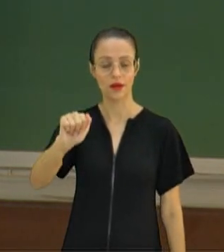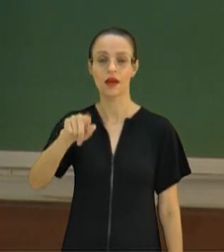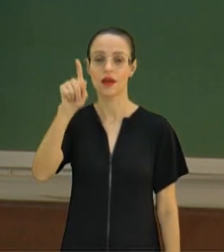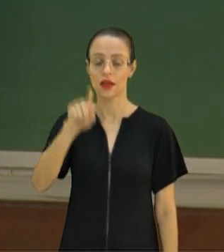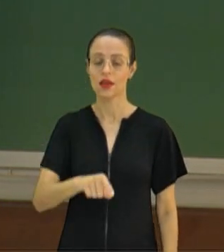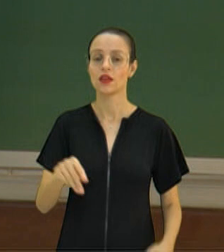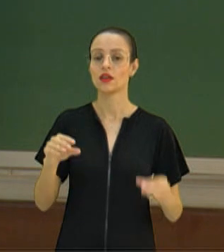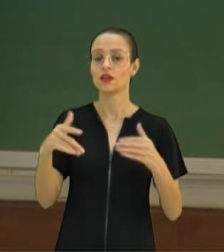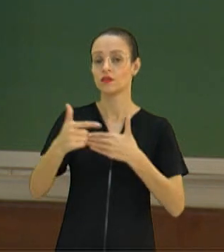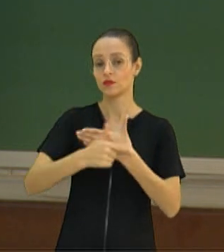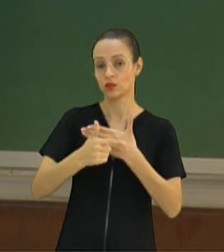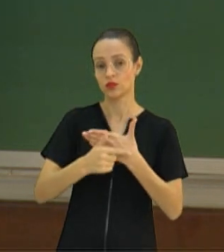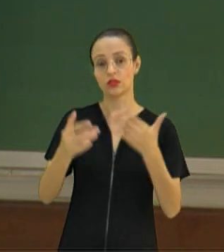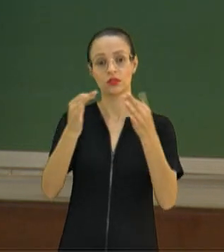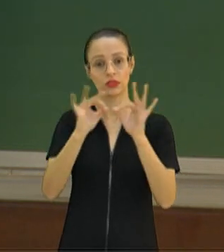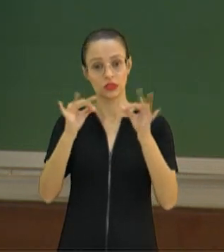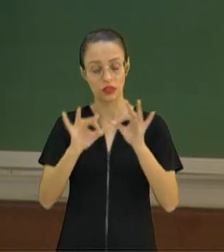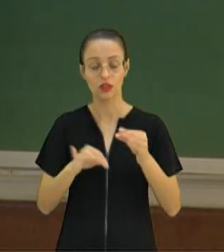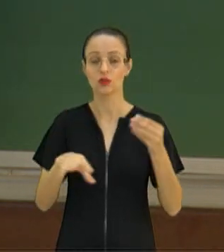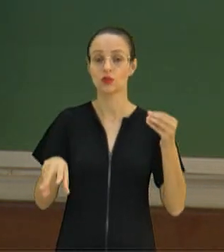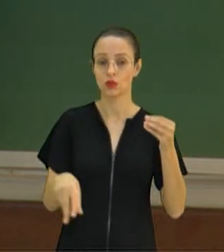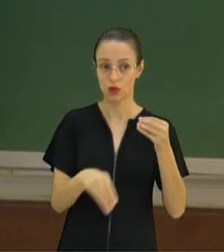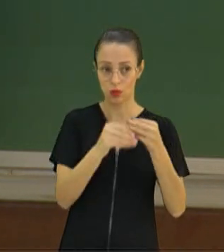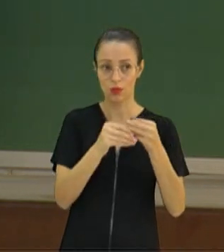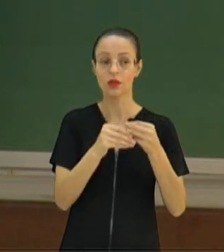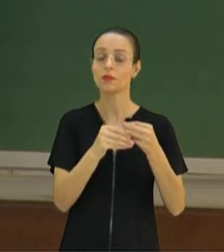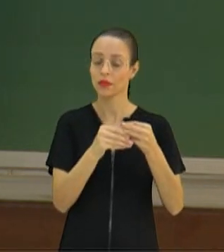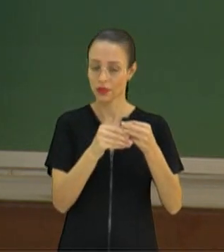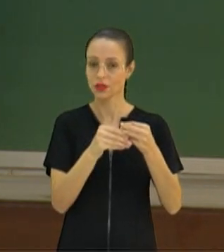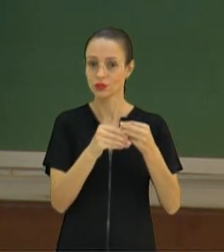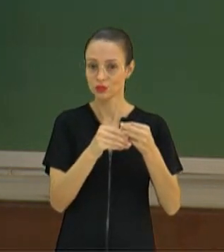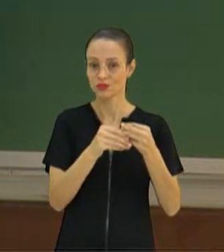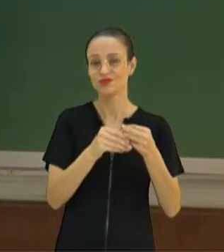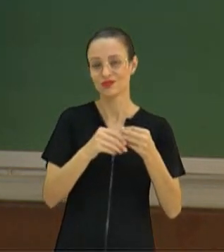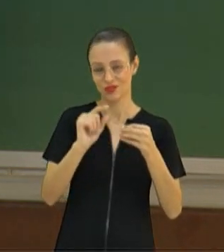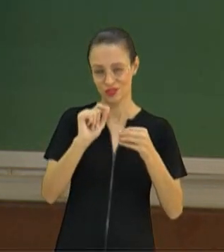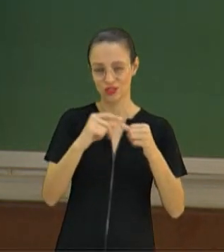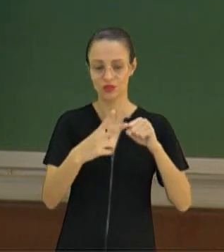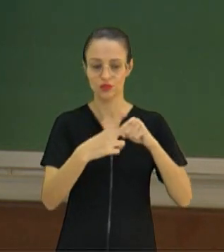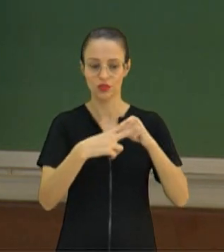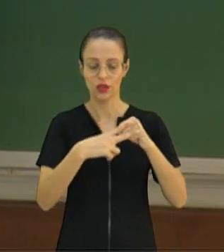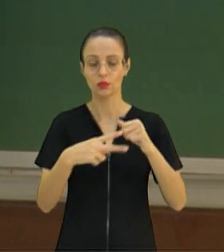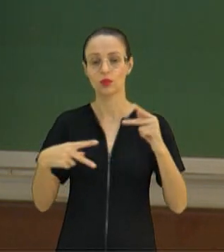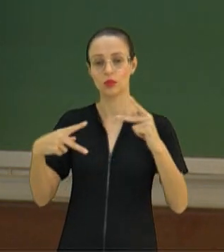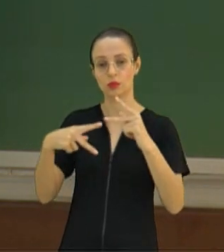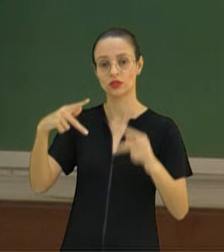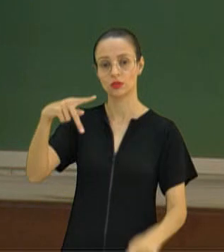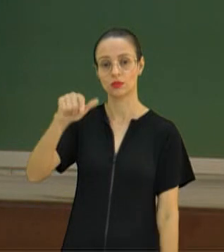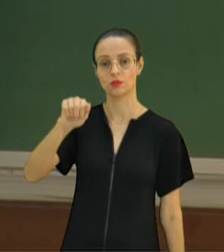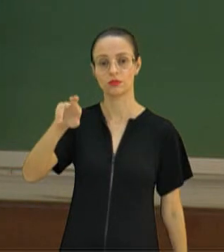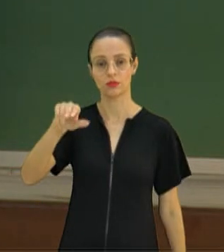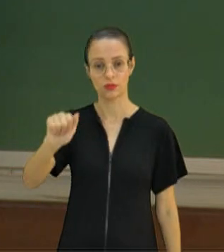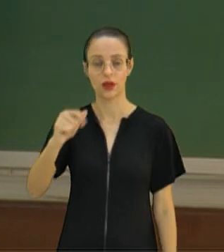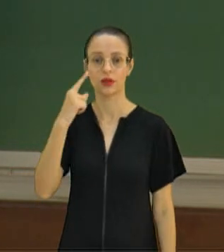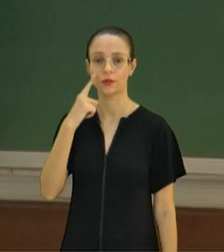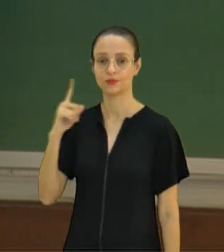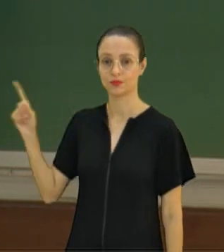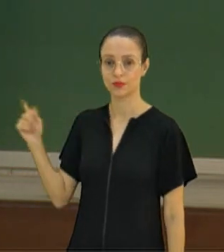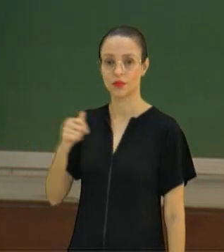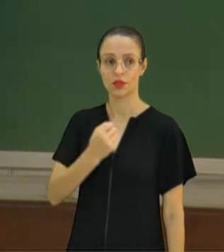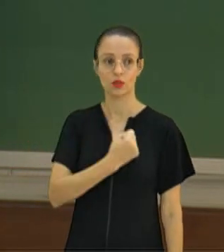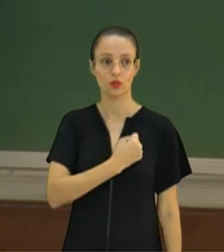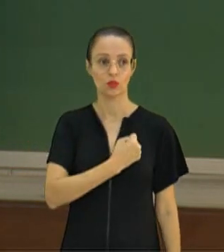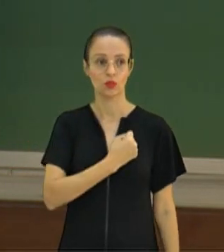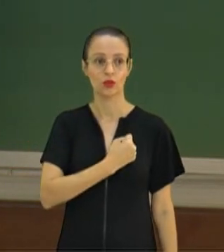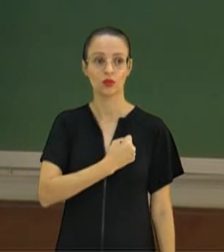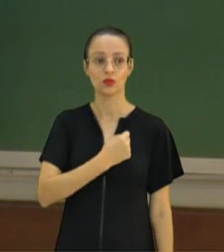ela tem função de objeto indireto. Por isso, nós temos essa classificação. Ficou 2 na letra A e 1 na letra